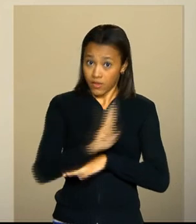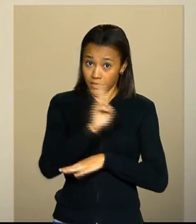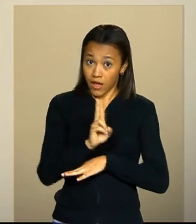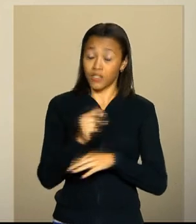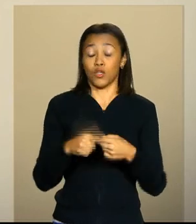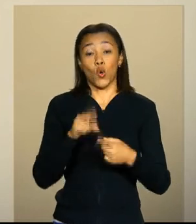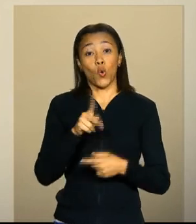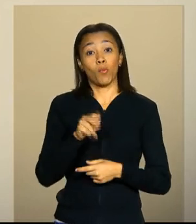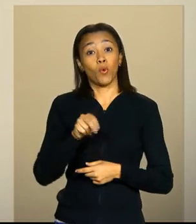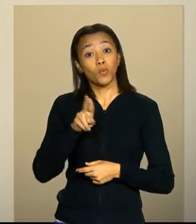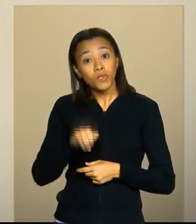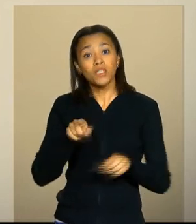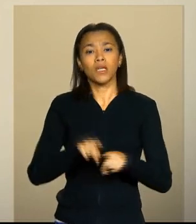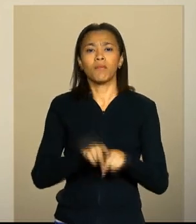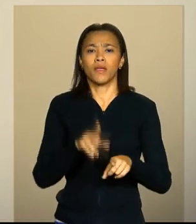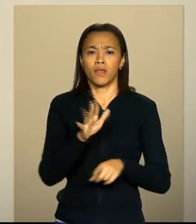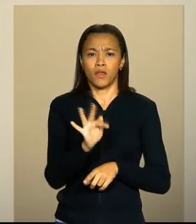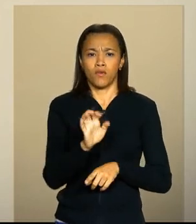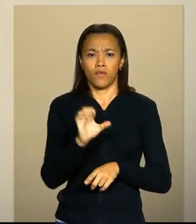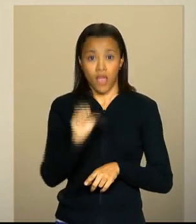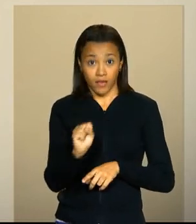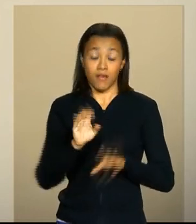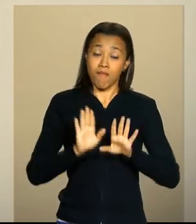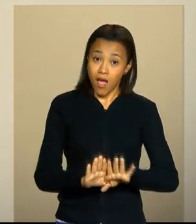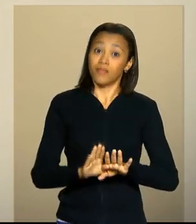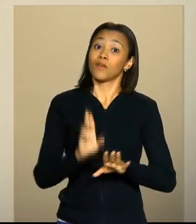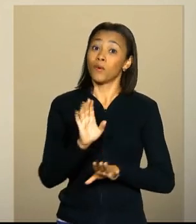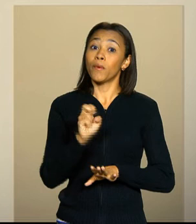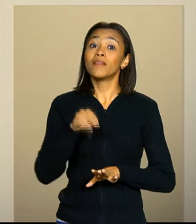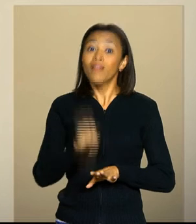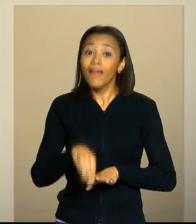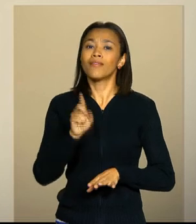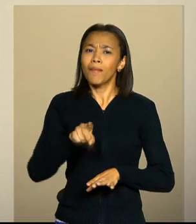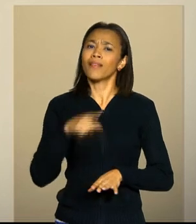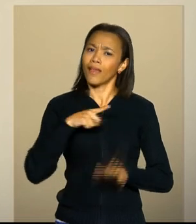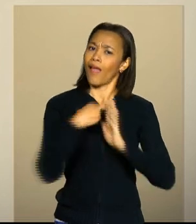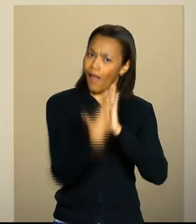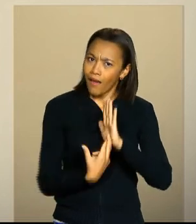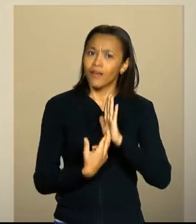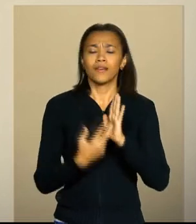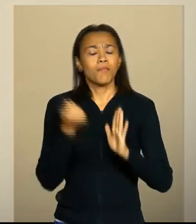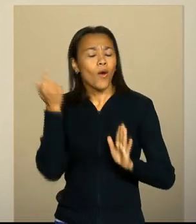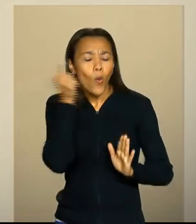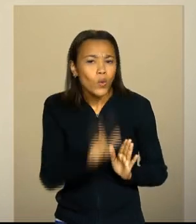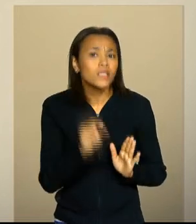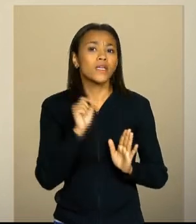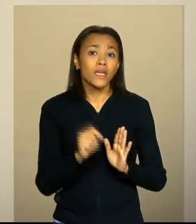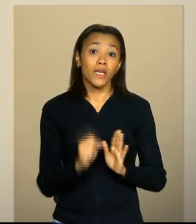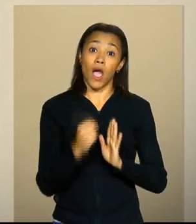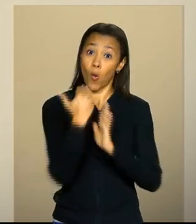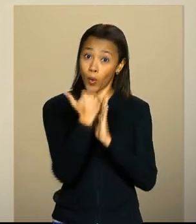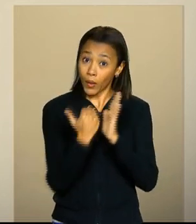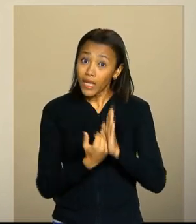citar o ProUni e o Fies mas o Enem Luciano Vale também como critério para ter acesso